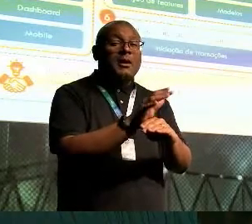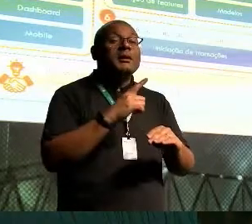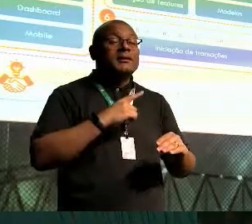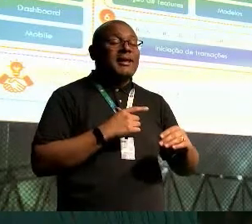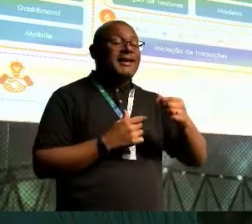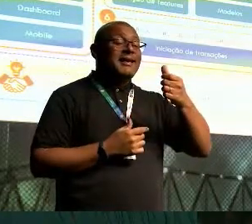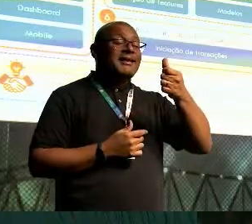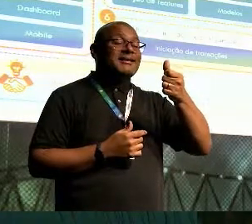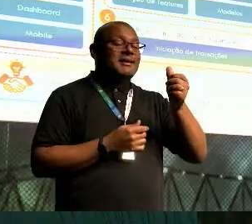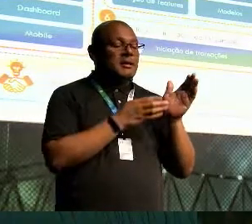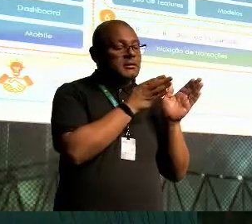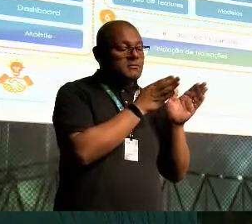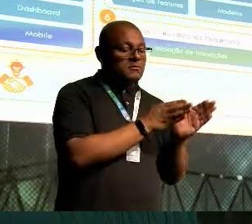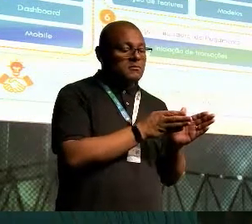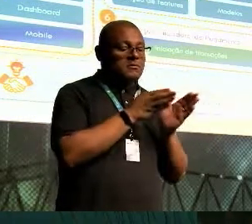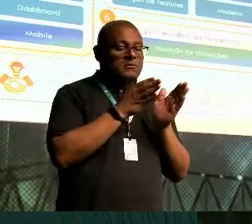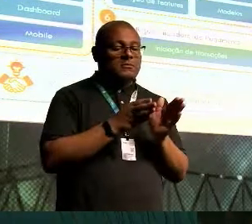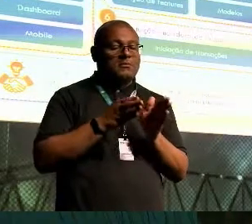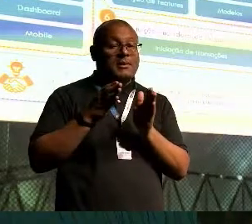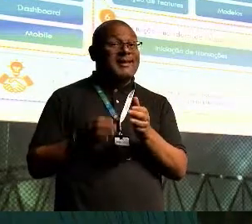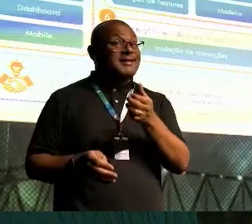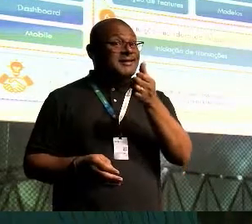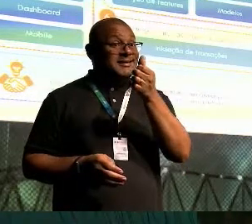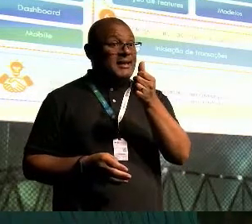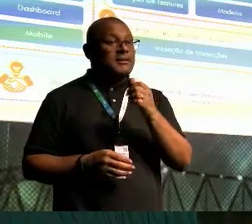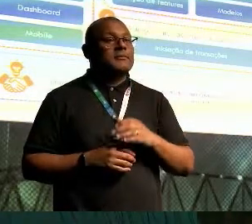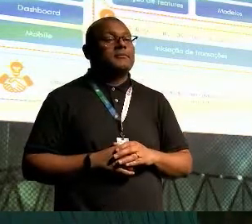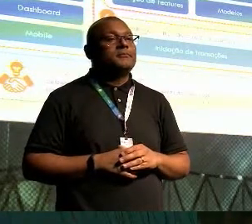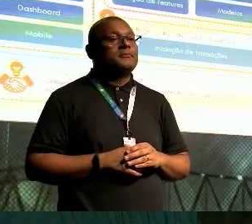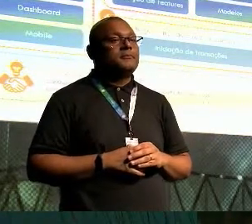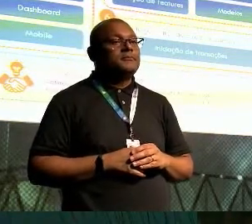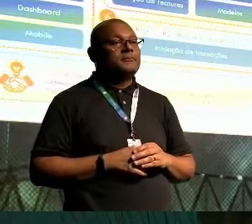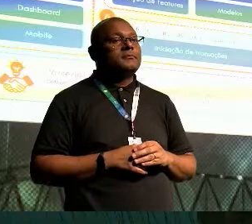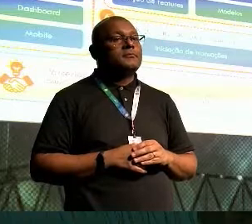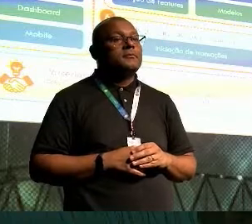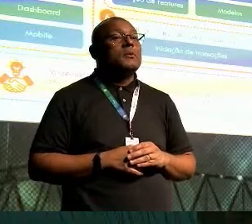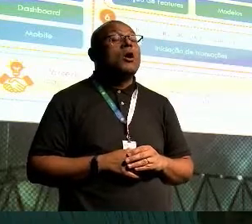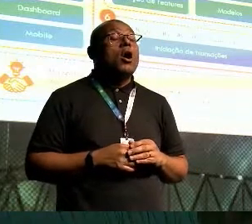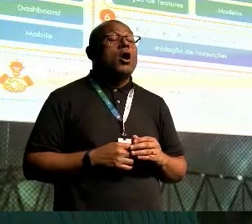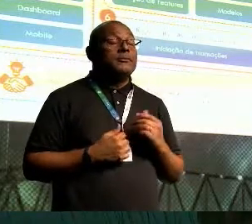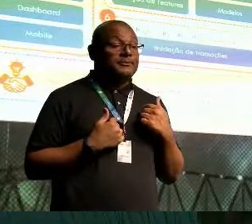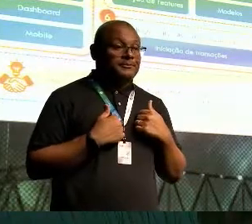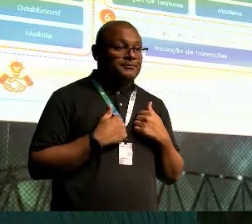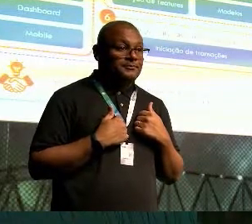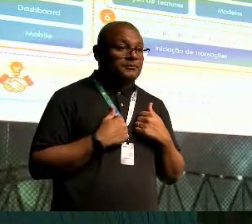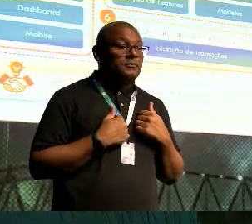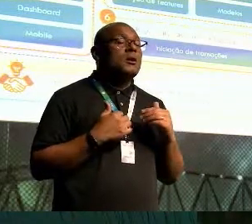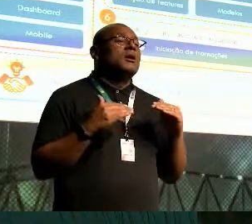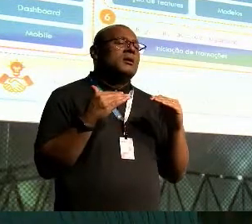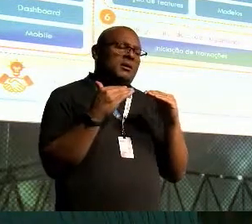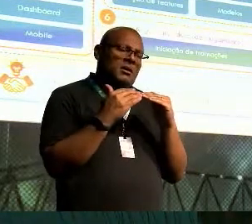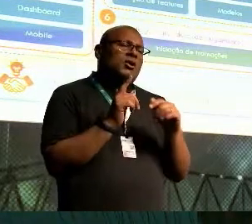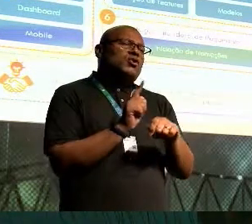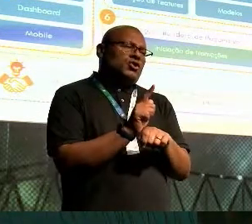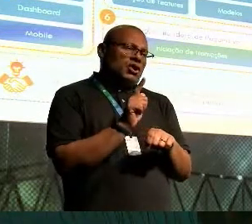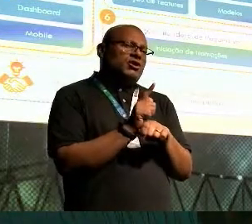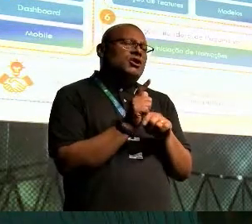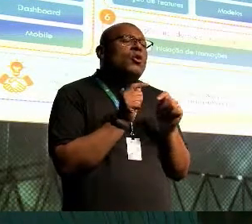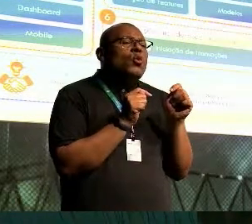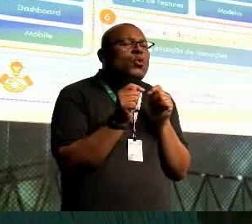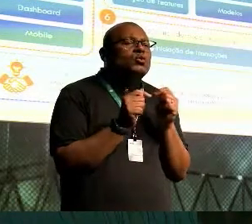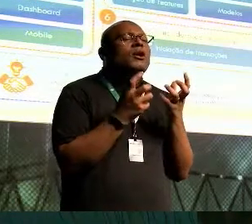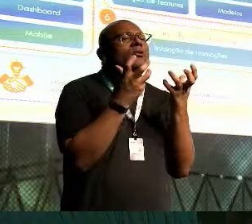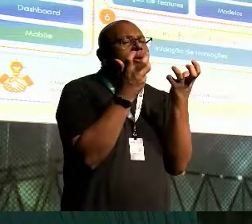etapas, já com iniciação de pagamento. Então, o primeiro é a gestão do consentimento. Você tem que ter uma boa gestão do